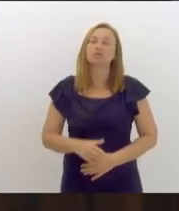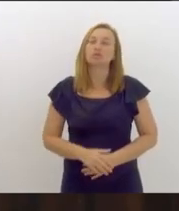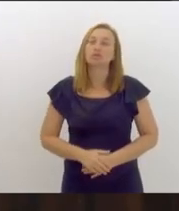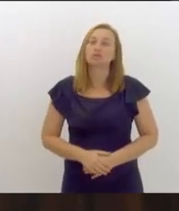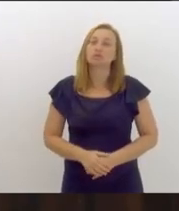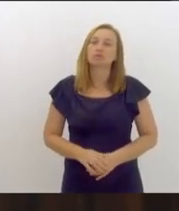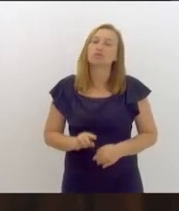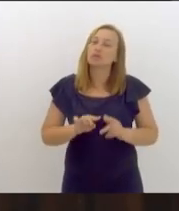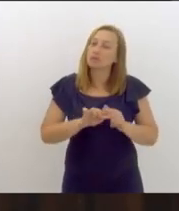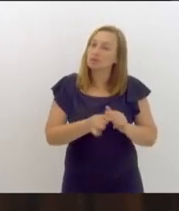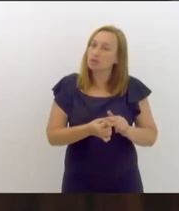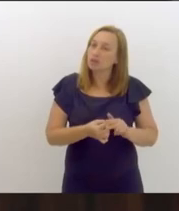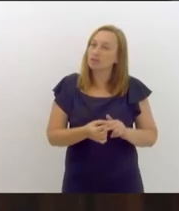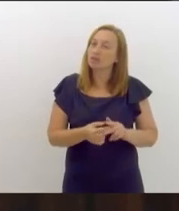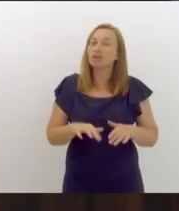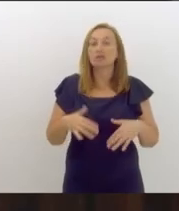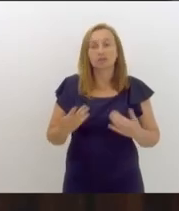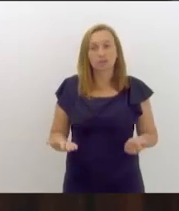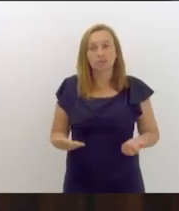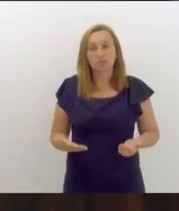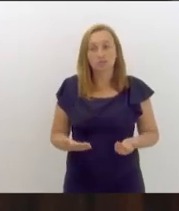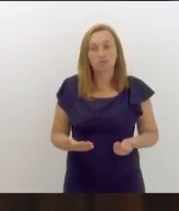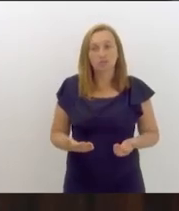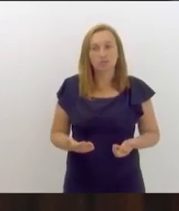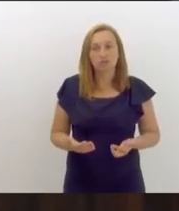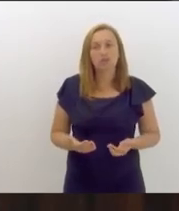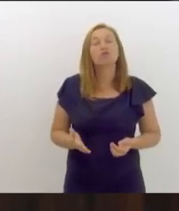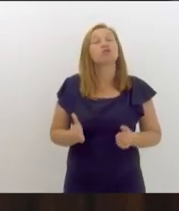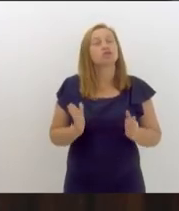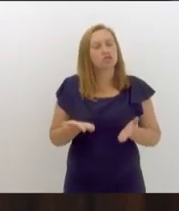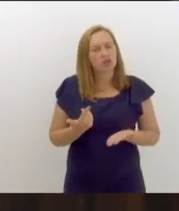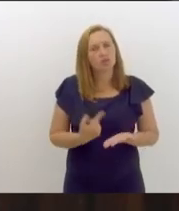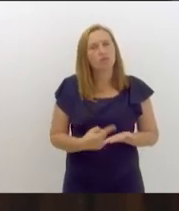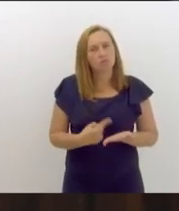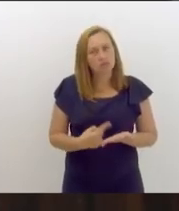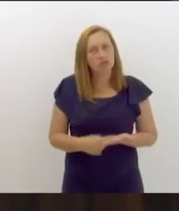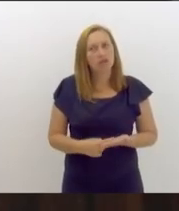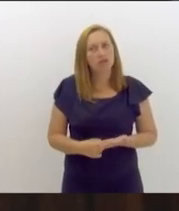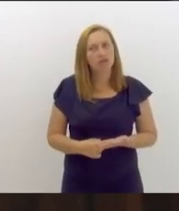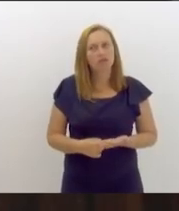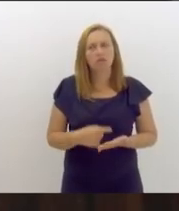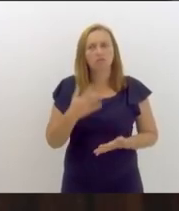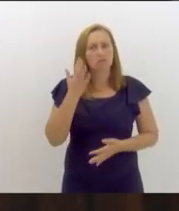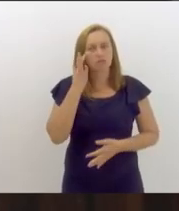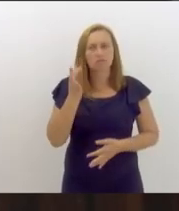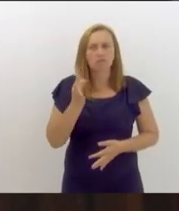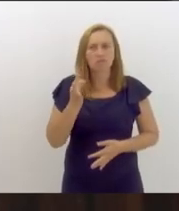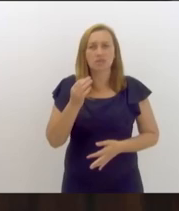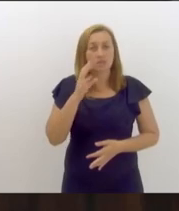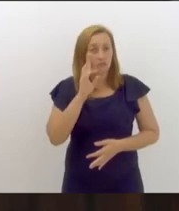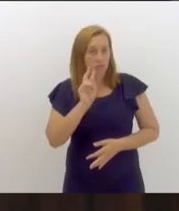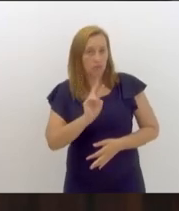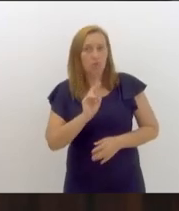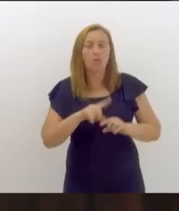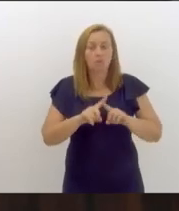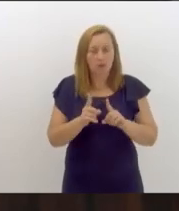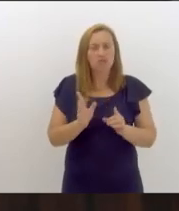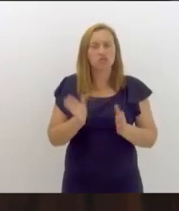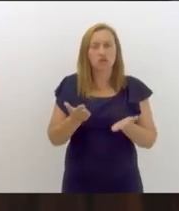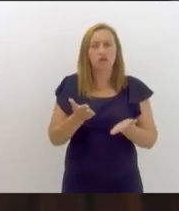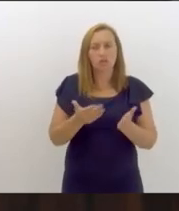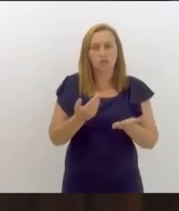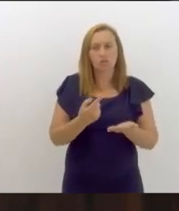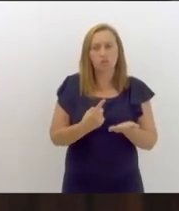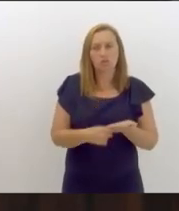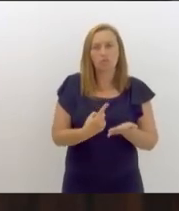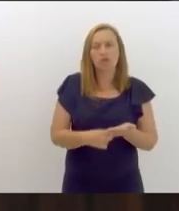essa alteração então o procedimento já foi combinado acho que vossa excelência não estava aqui no momento mas foi combinado dessa